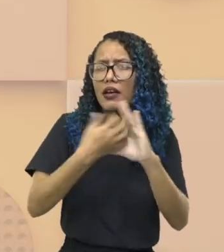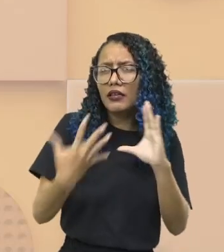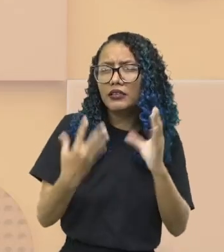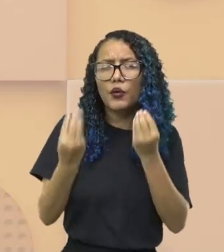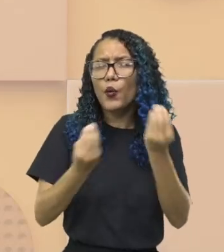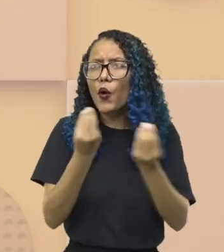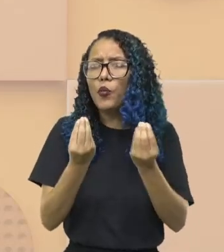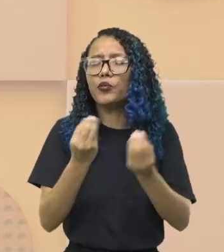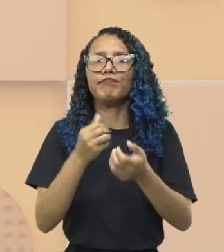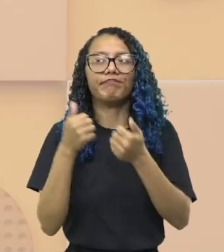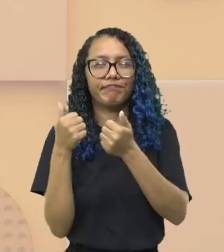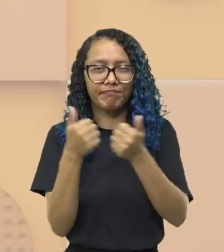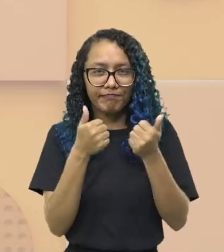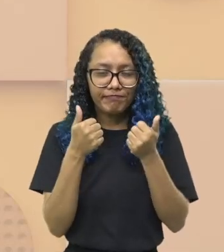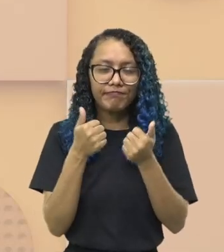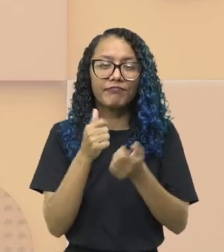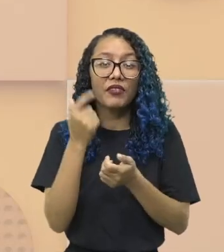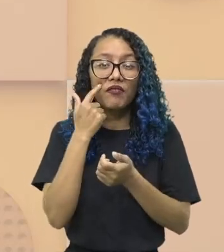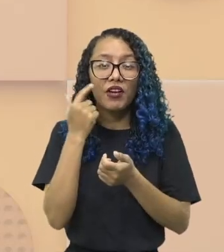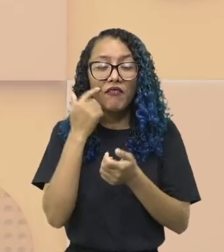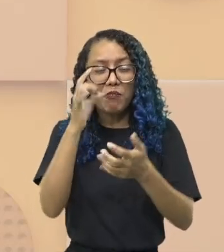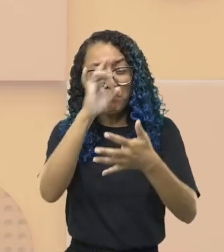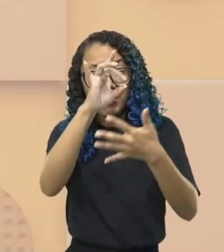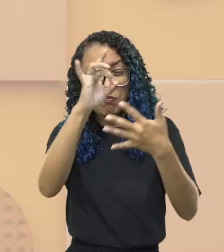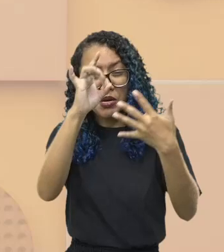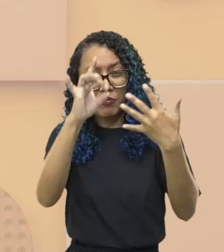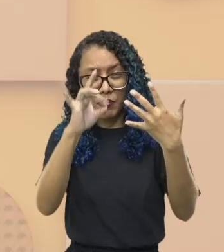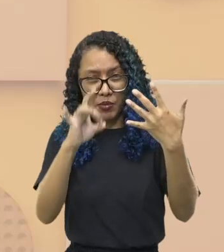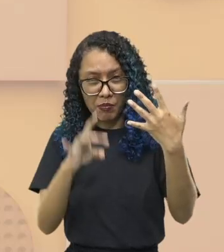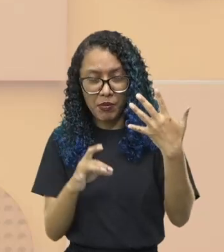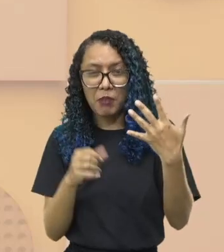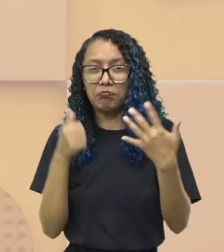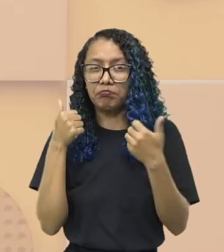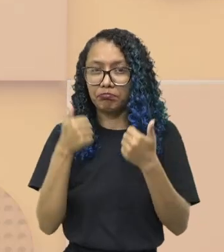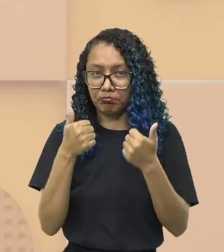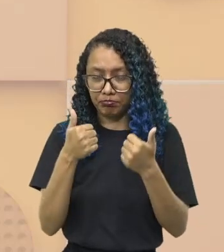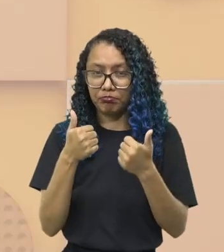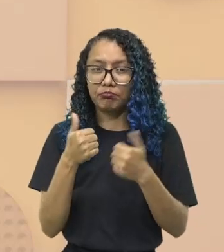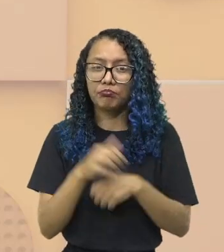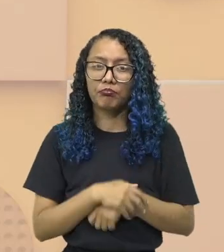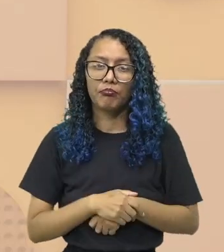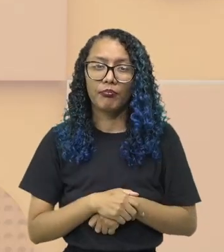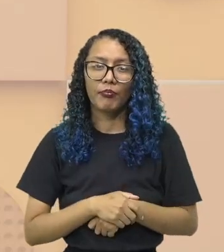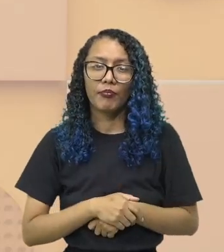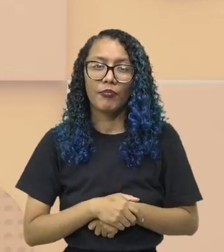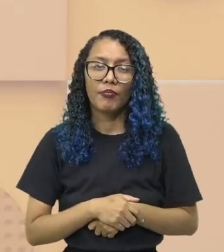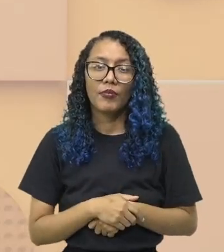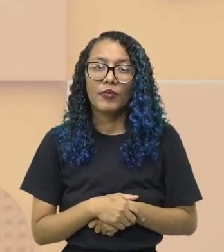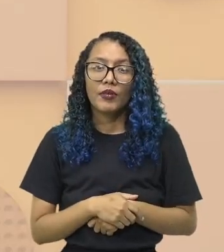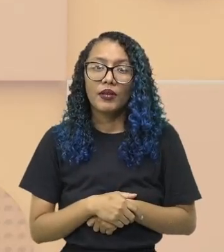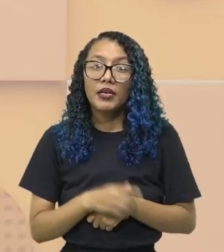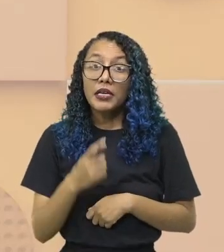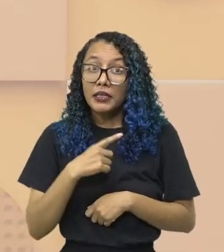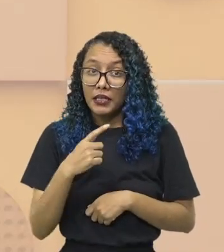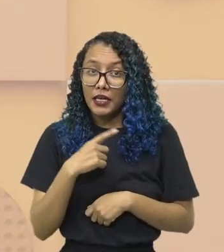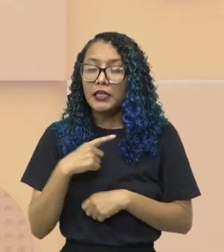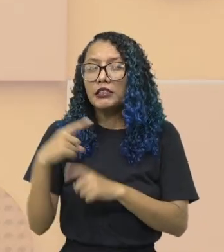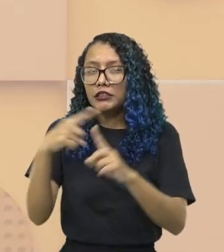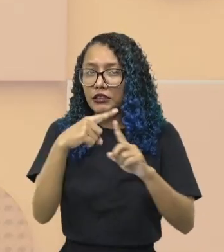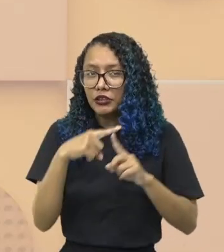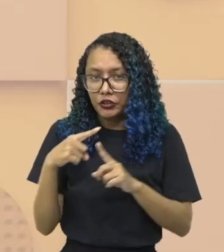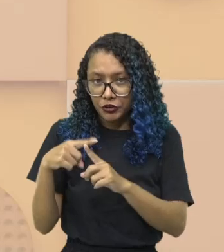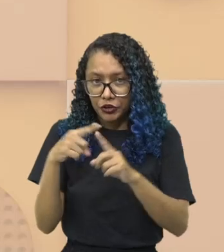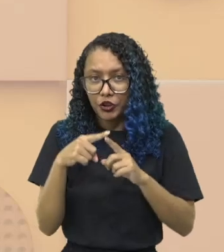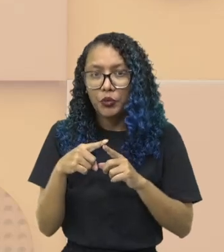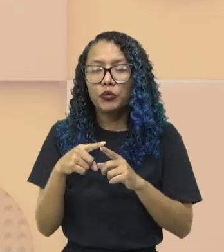vai observar as características de cada uma dessas categorias que estão inseridas aí nessas unidades de